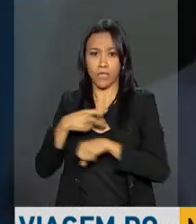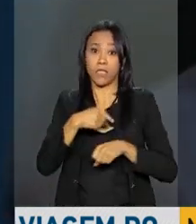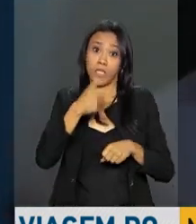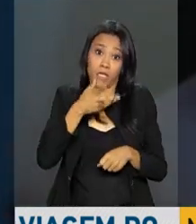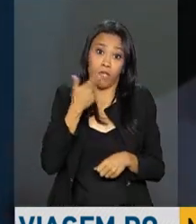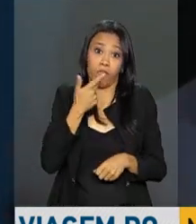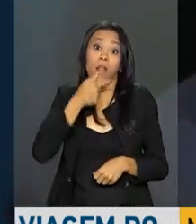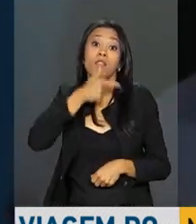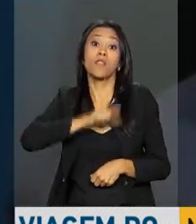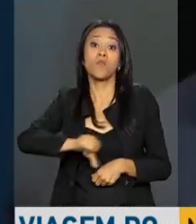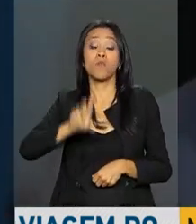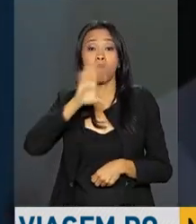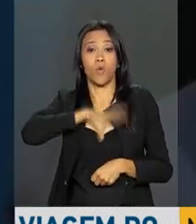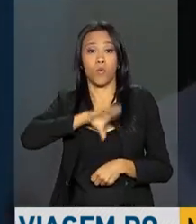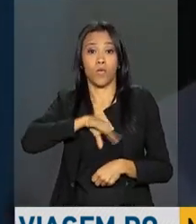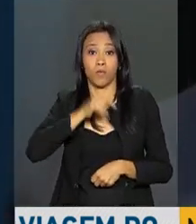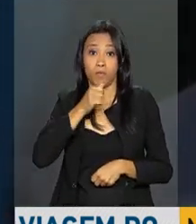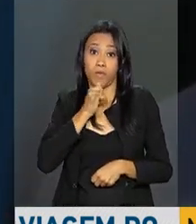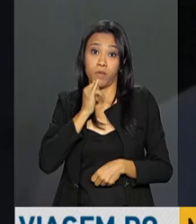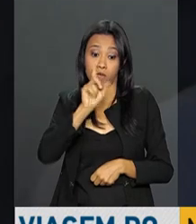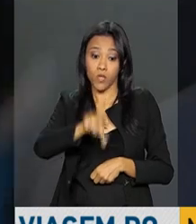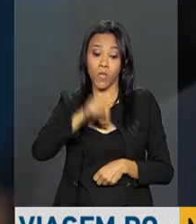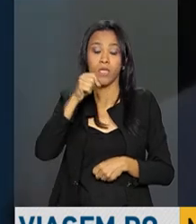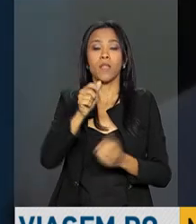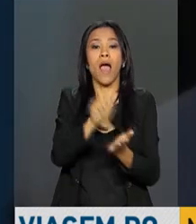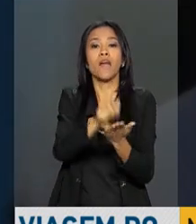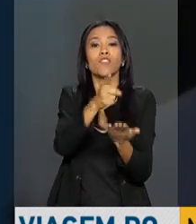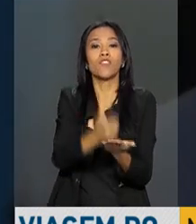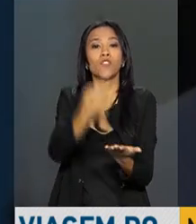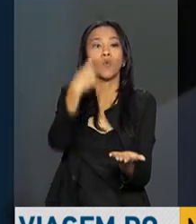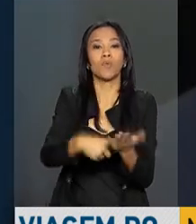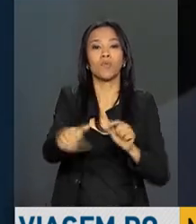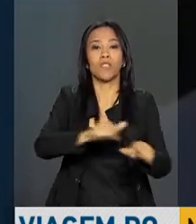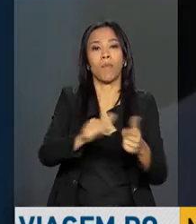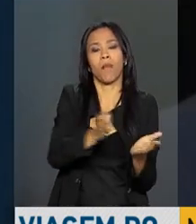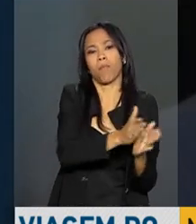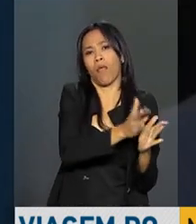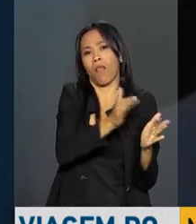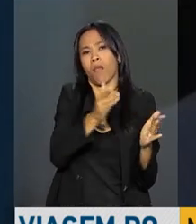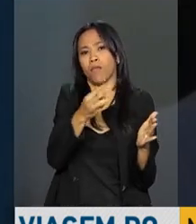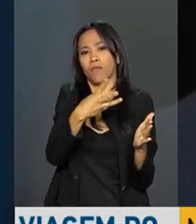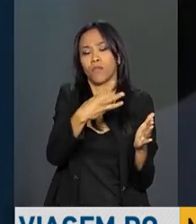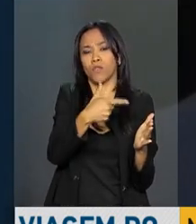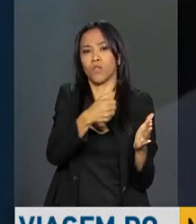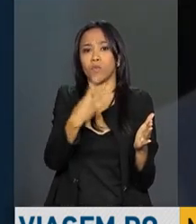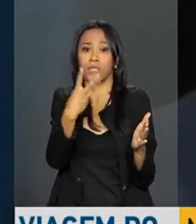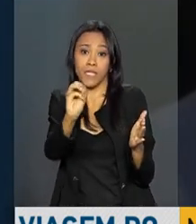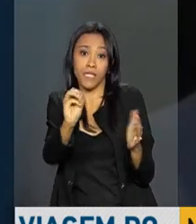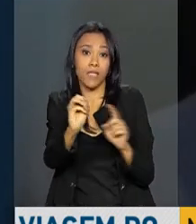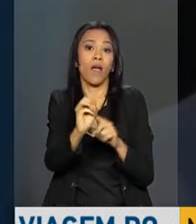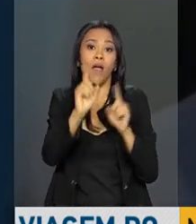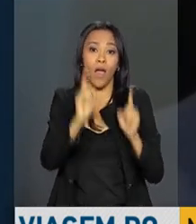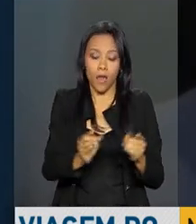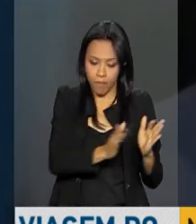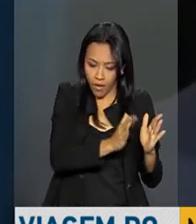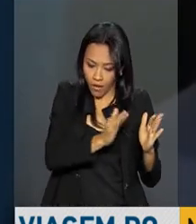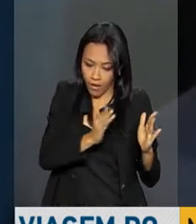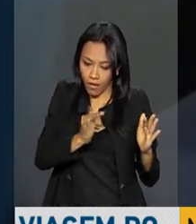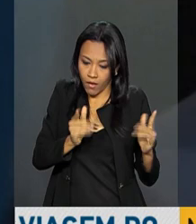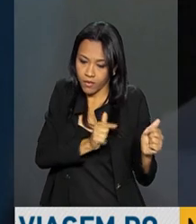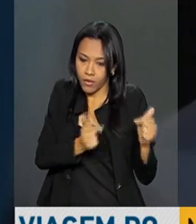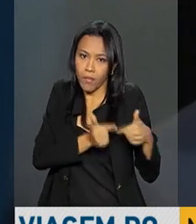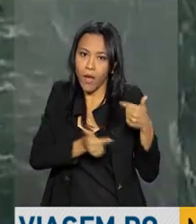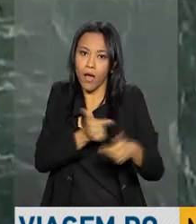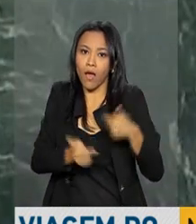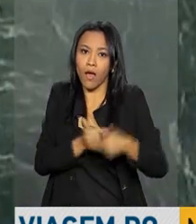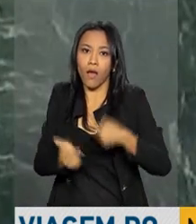exemplo, elegemos a Agenda 2030 como eixo de nossas atividades. Em